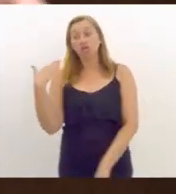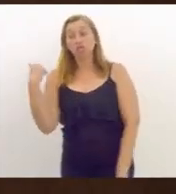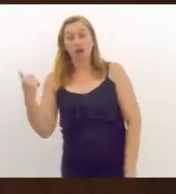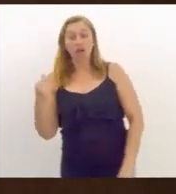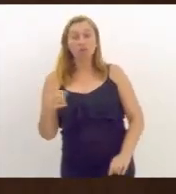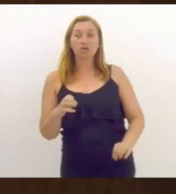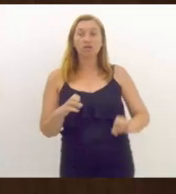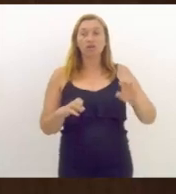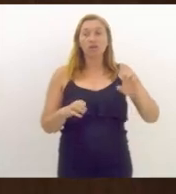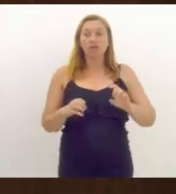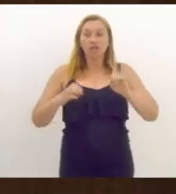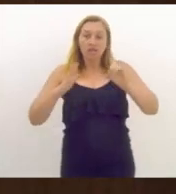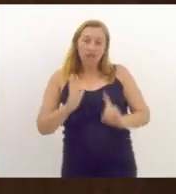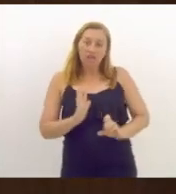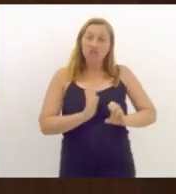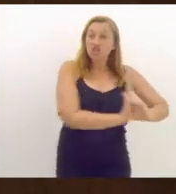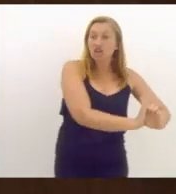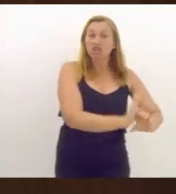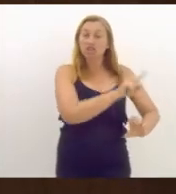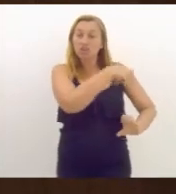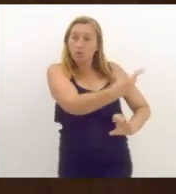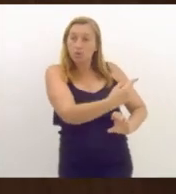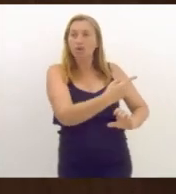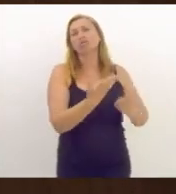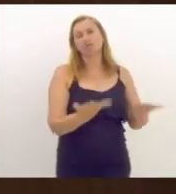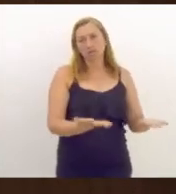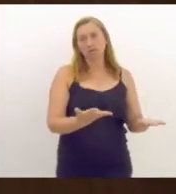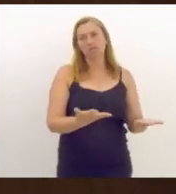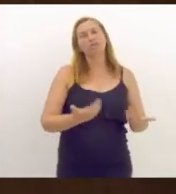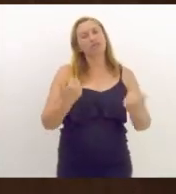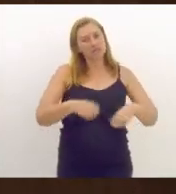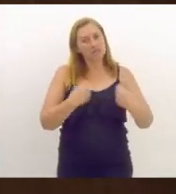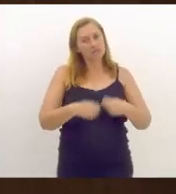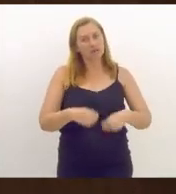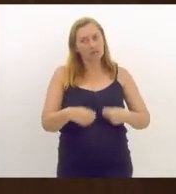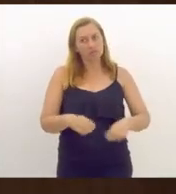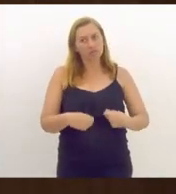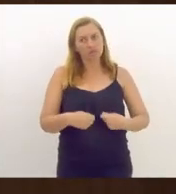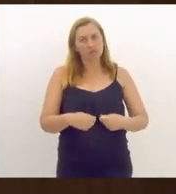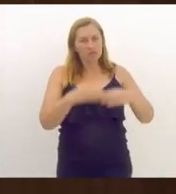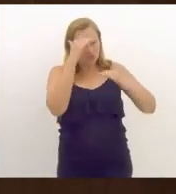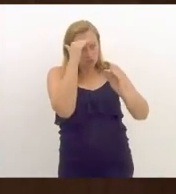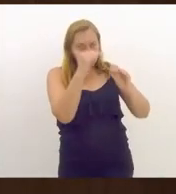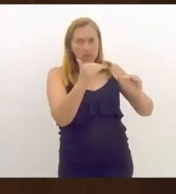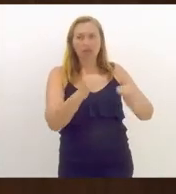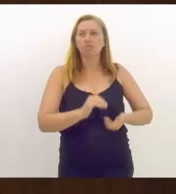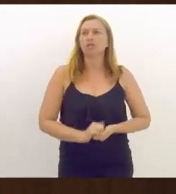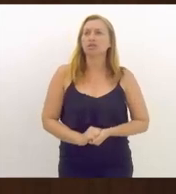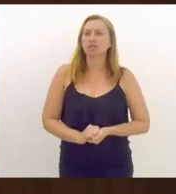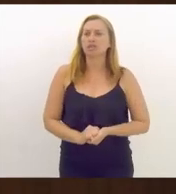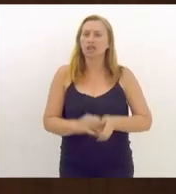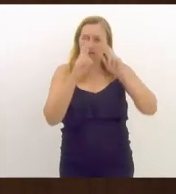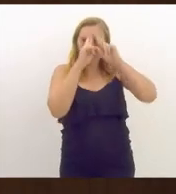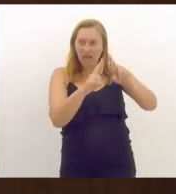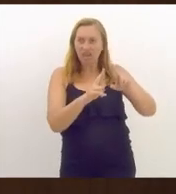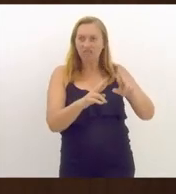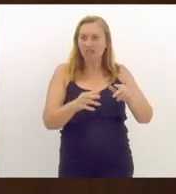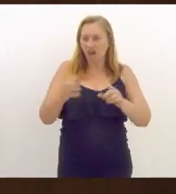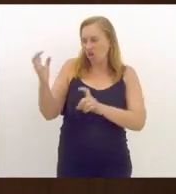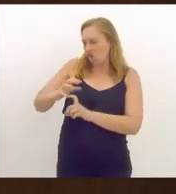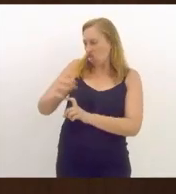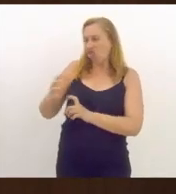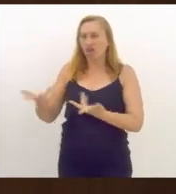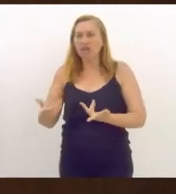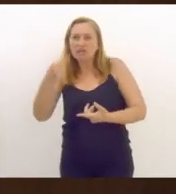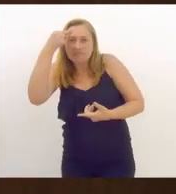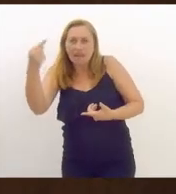à esquerda de outro nós respeitamos os respeitar e batalhar no campo das ideias ninguém vai me fazer aceitar algumas